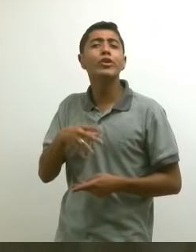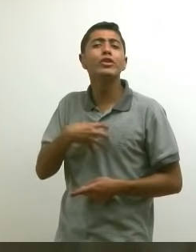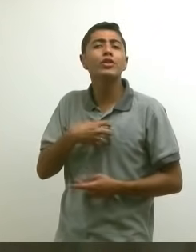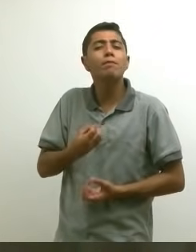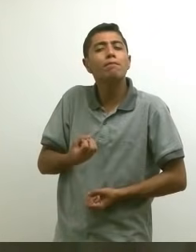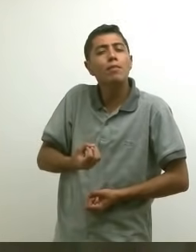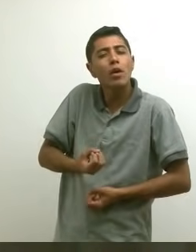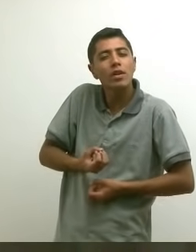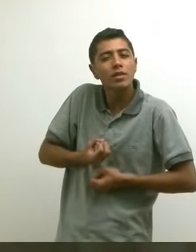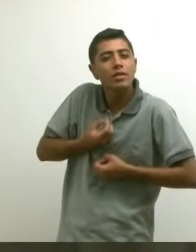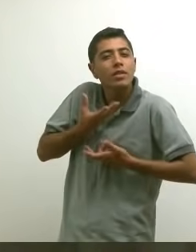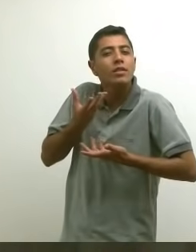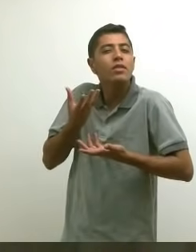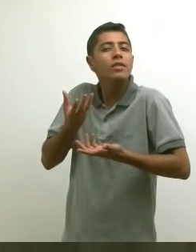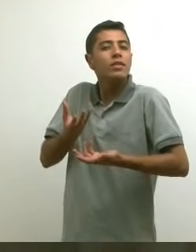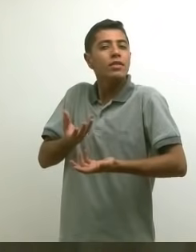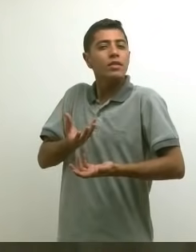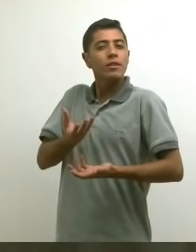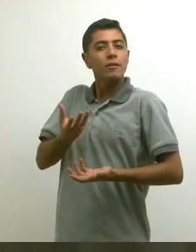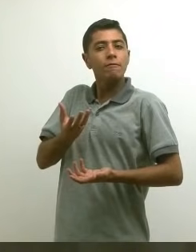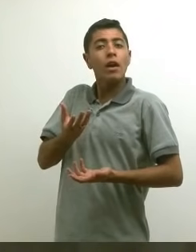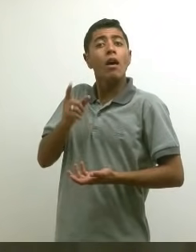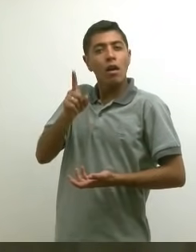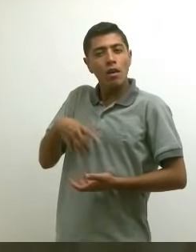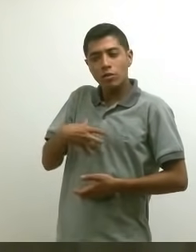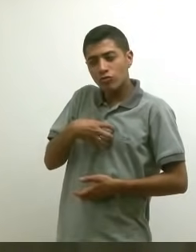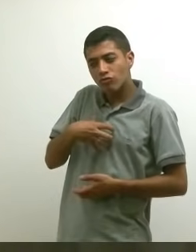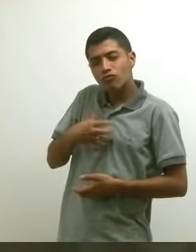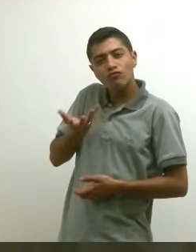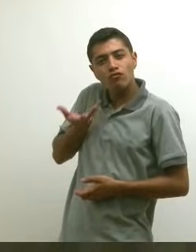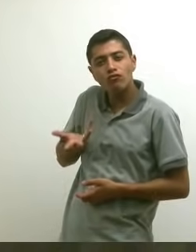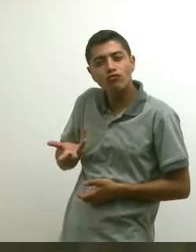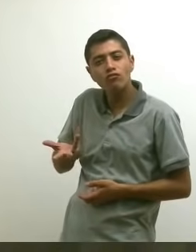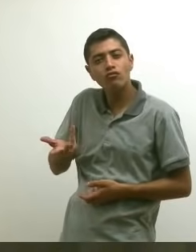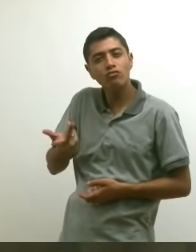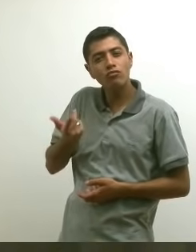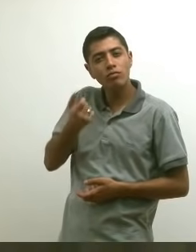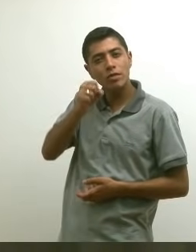sinestésica numa linguagem daquela experiência